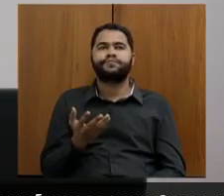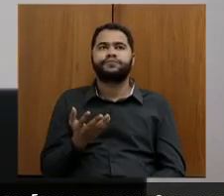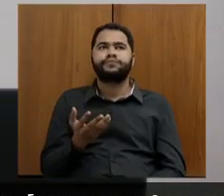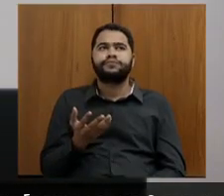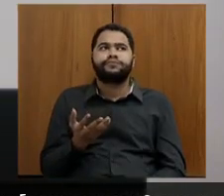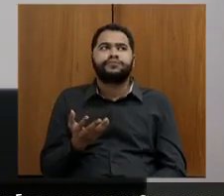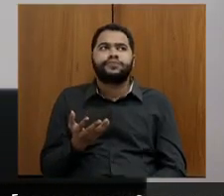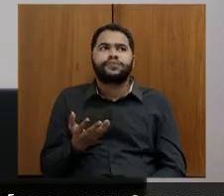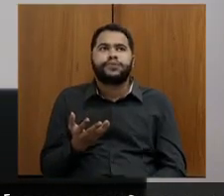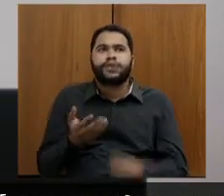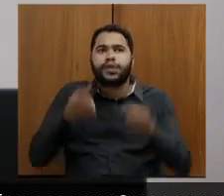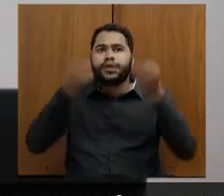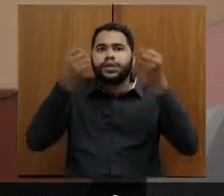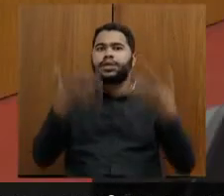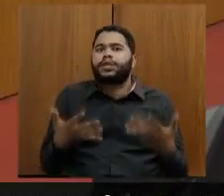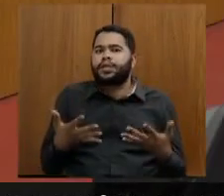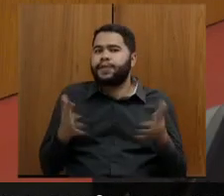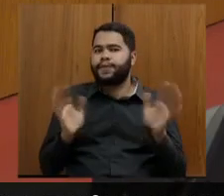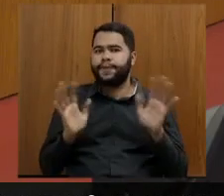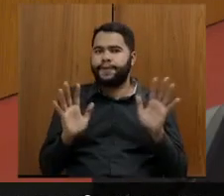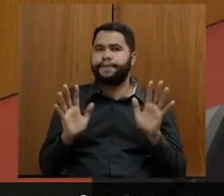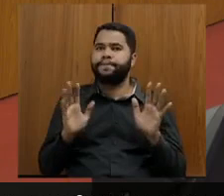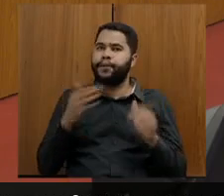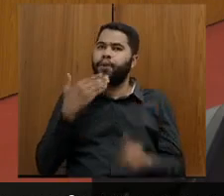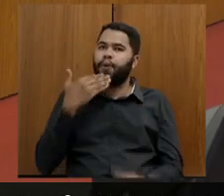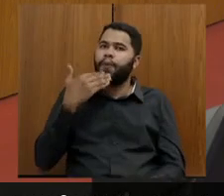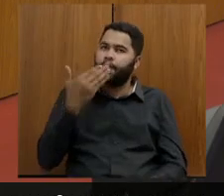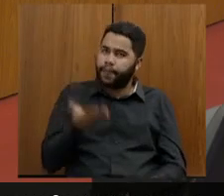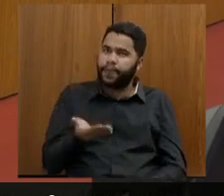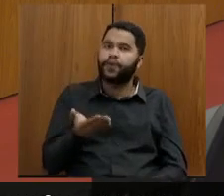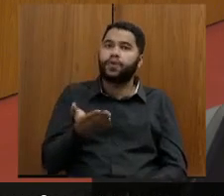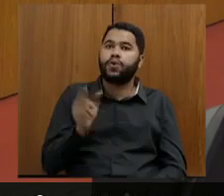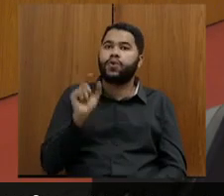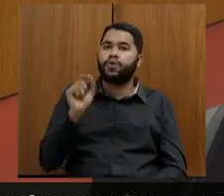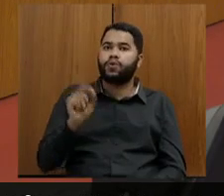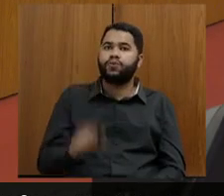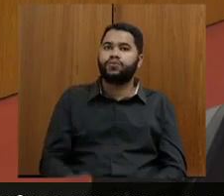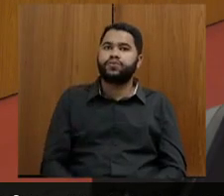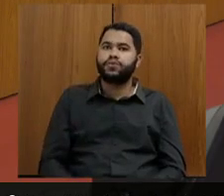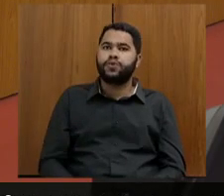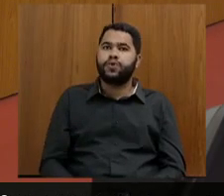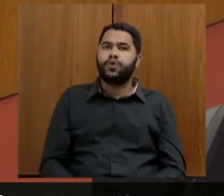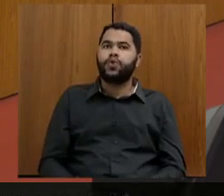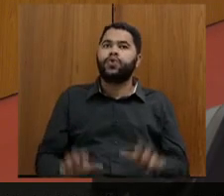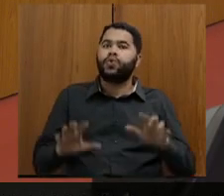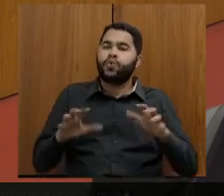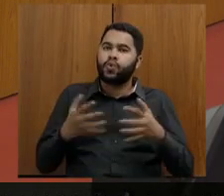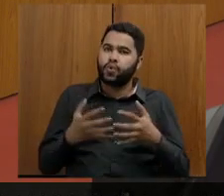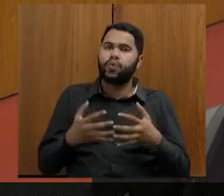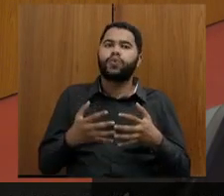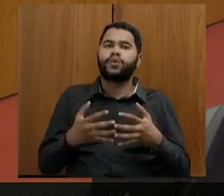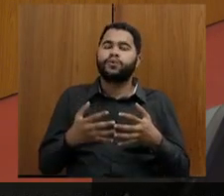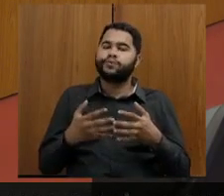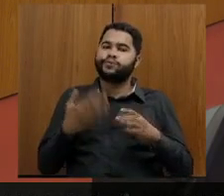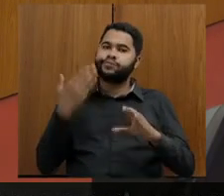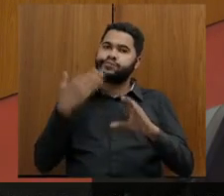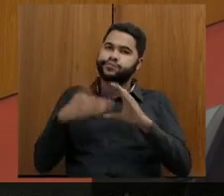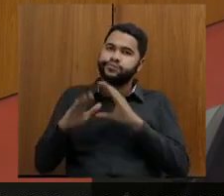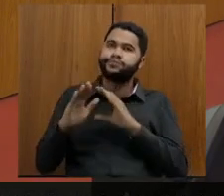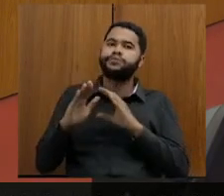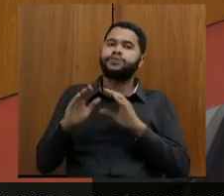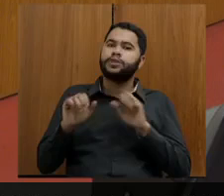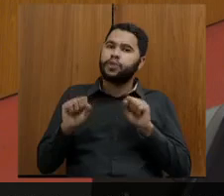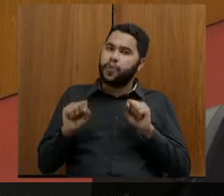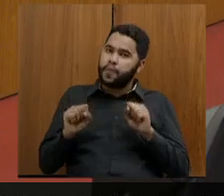sem um esclarecimento então o pedido é que o comandante-geral da polícia militar em vir